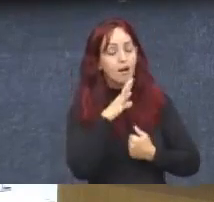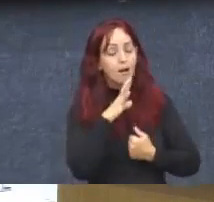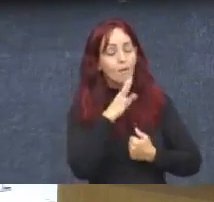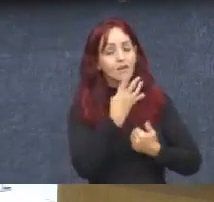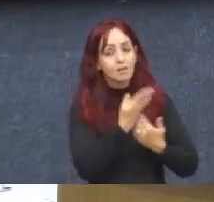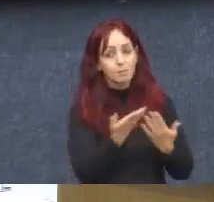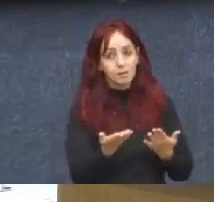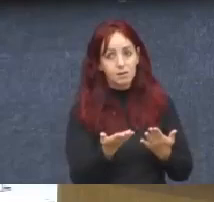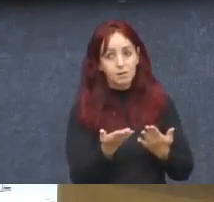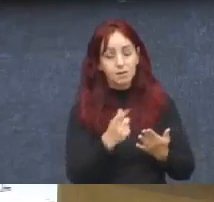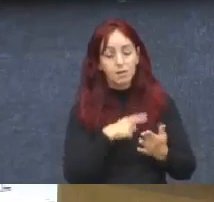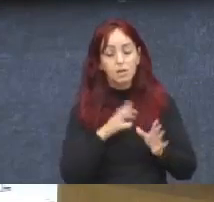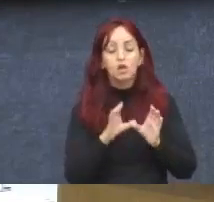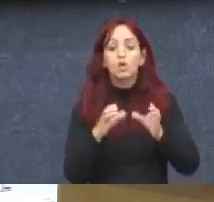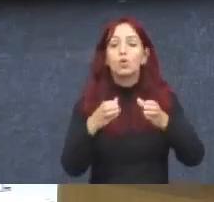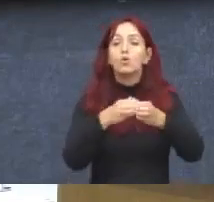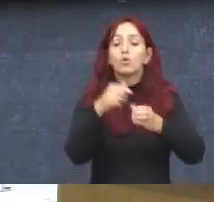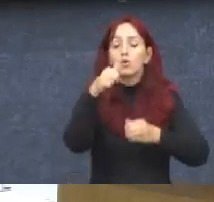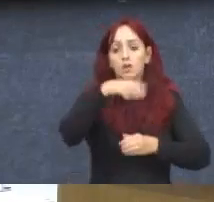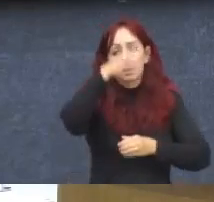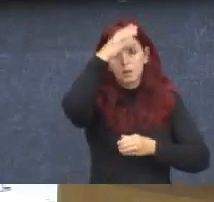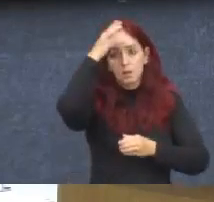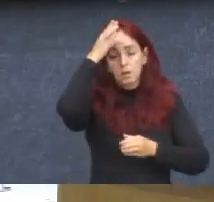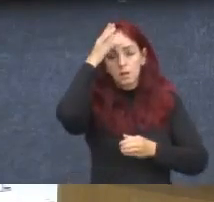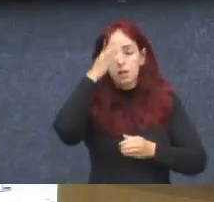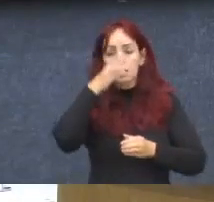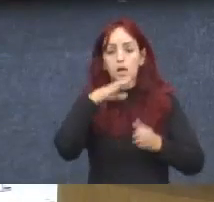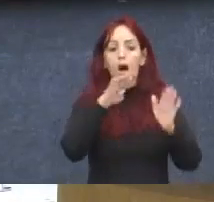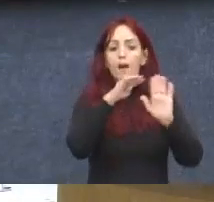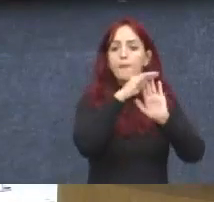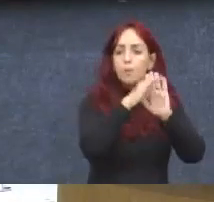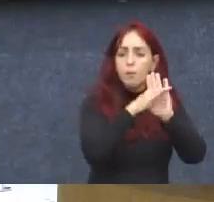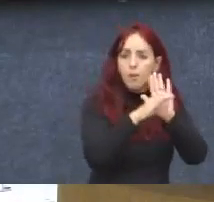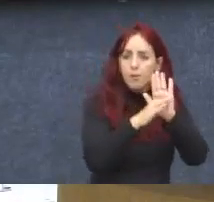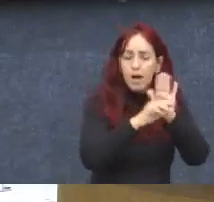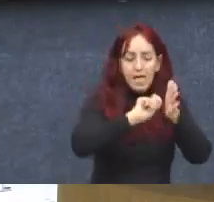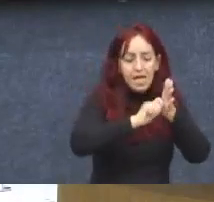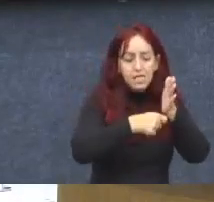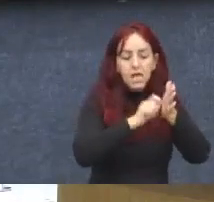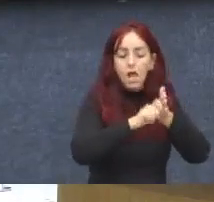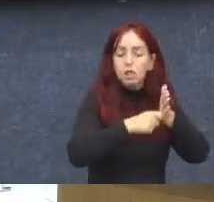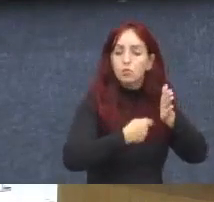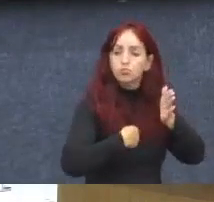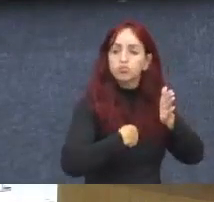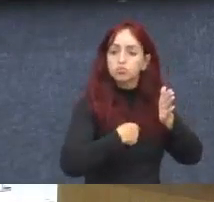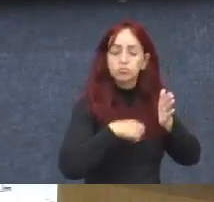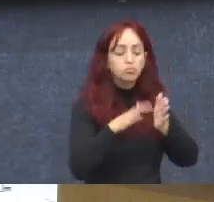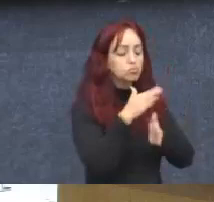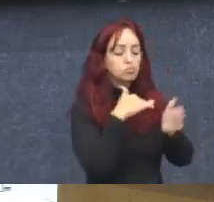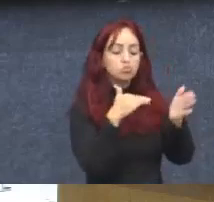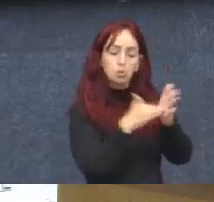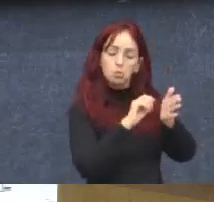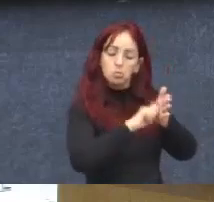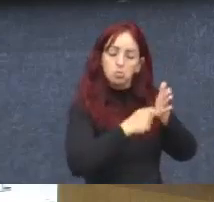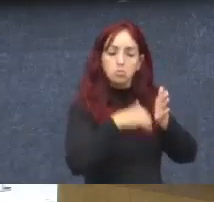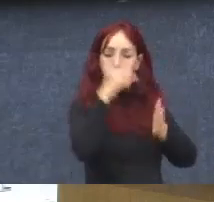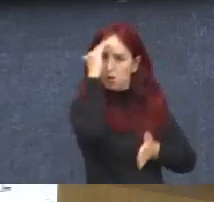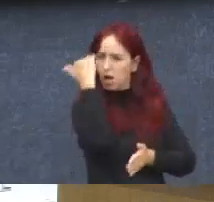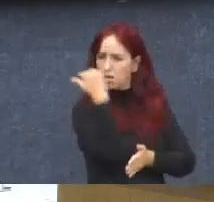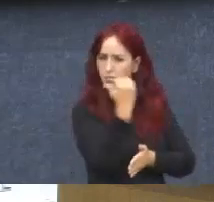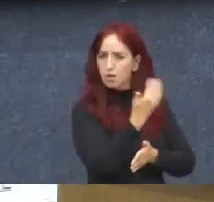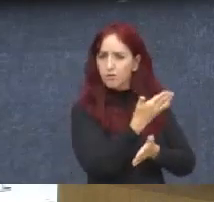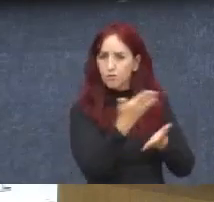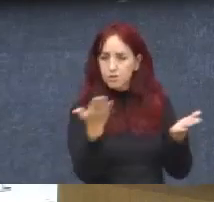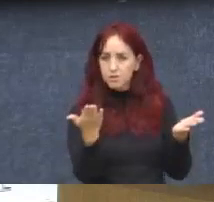casa neste plenário, todas as medidas estão sendo tiradas do papel, sem exceção. Por muito respeito de vocês e